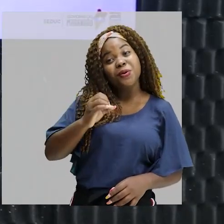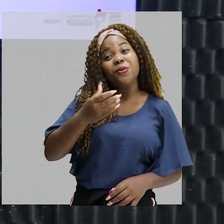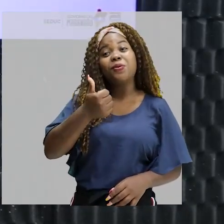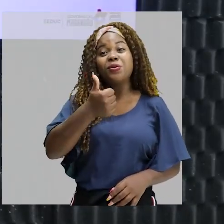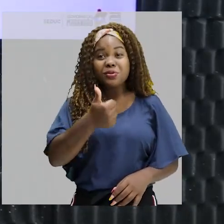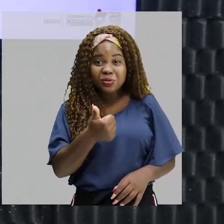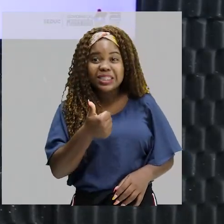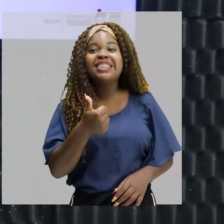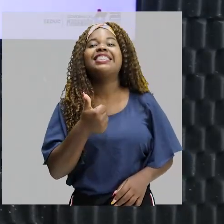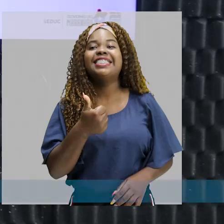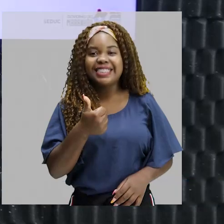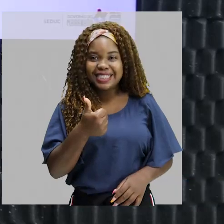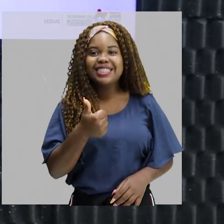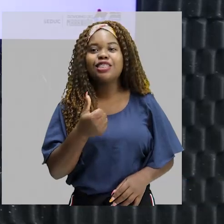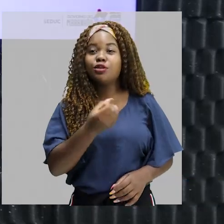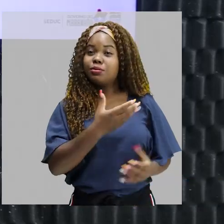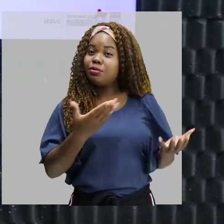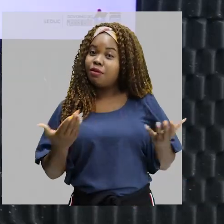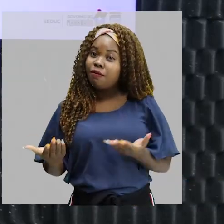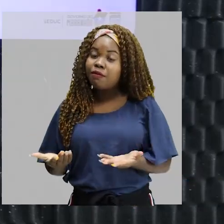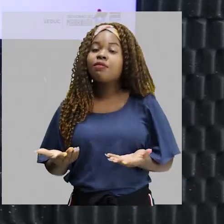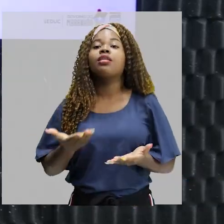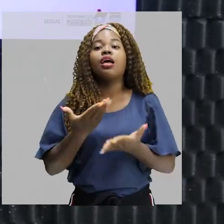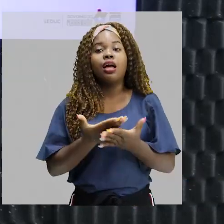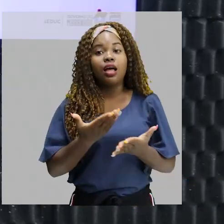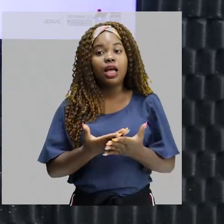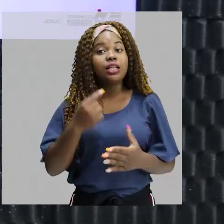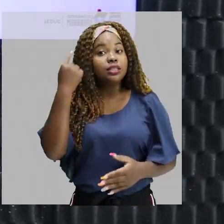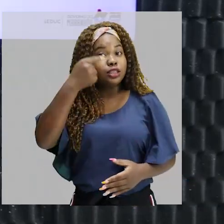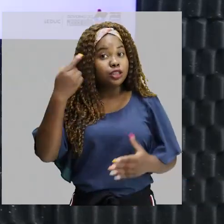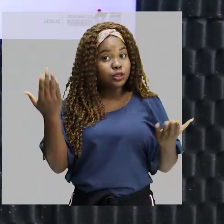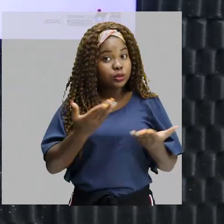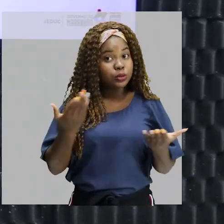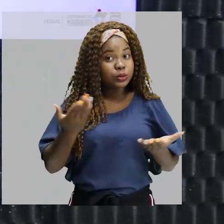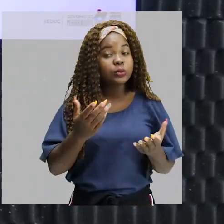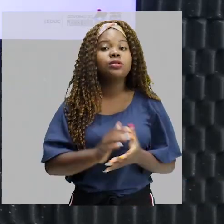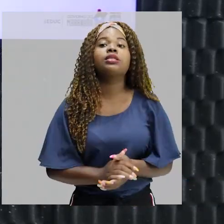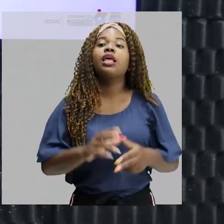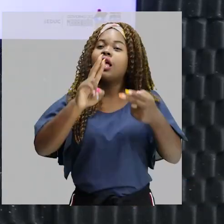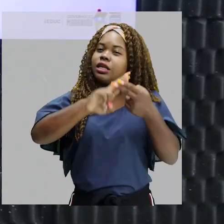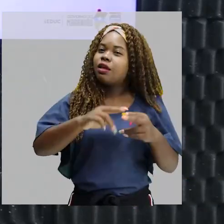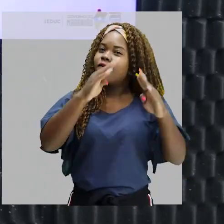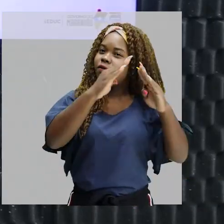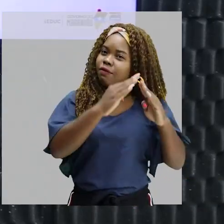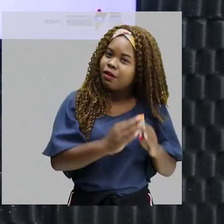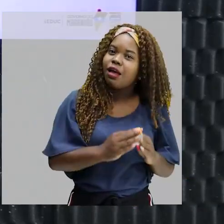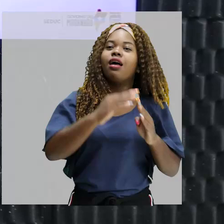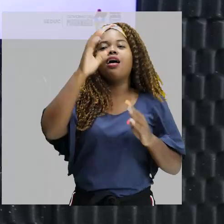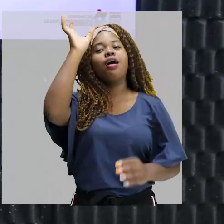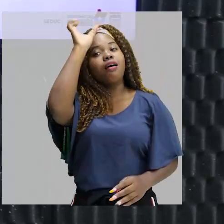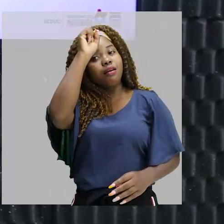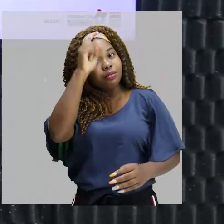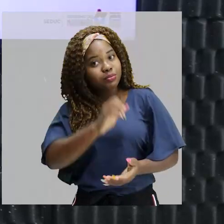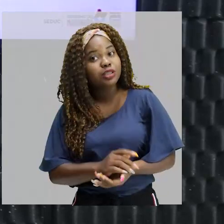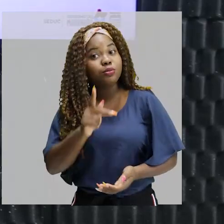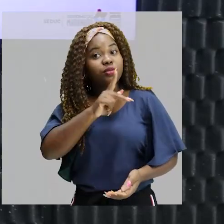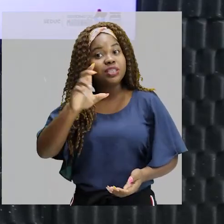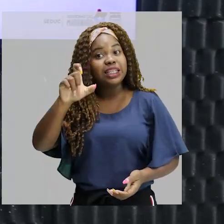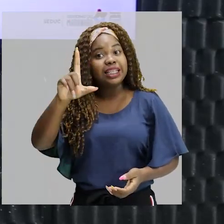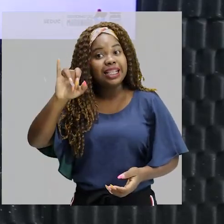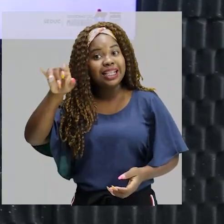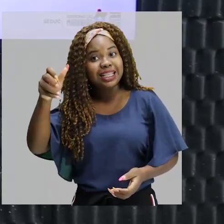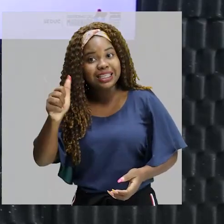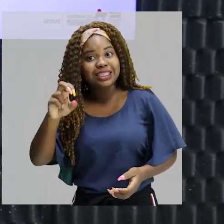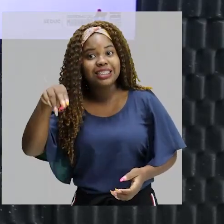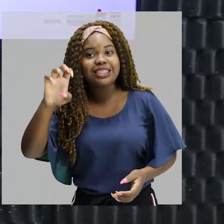chicos e chicas, bem-vindos à classe de espanhol de hoje. Professora Leda Jane aqui na área do hashtag Fica em Casa Aprendendo. Exatamente aqui na TV